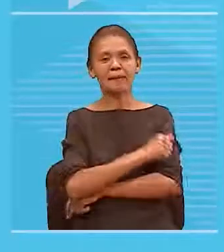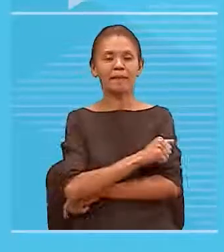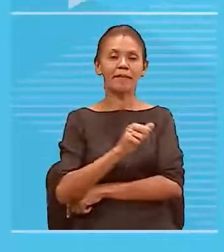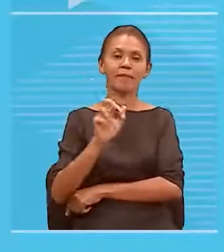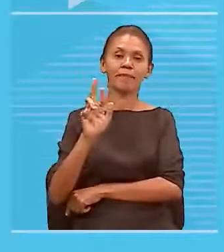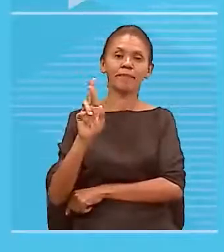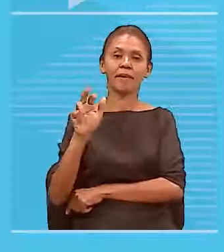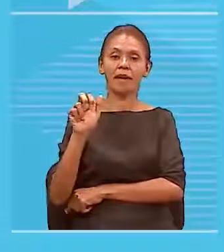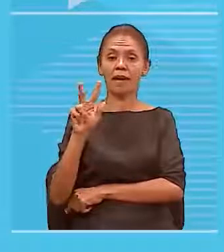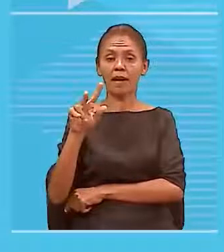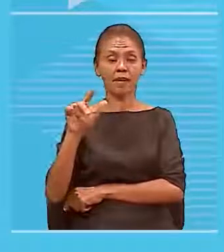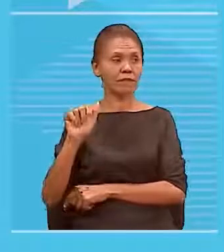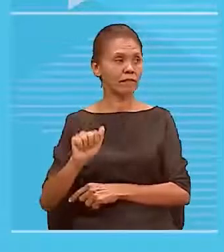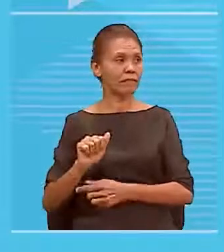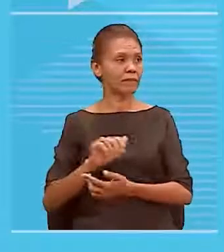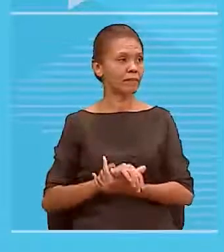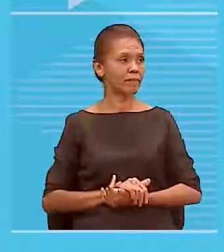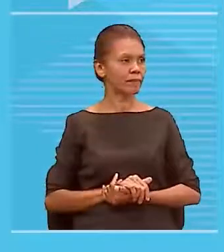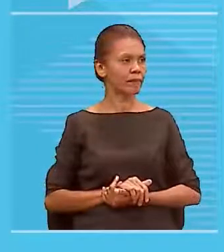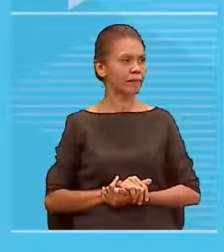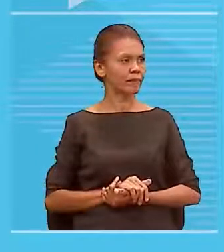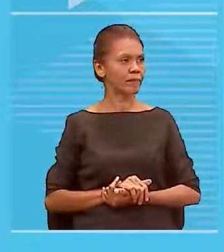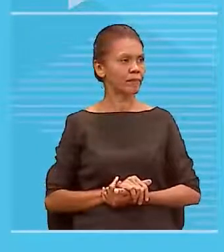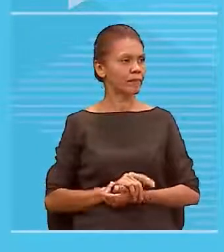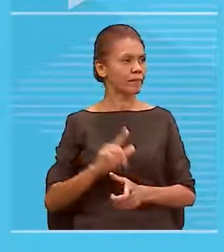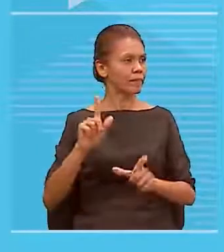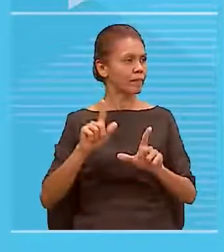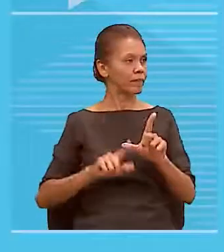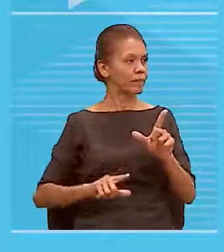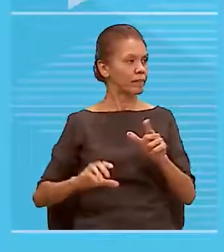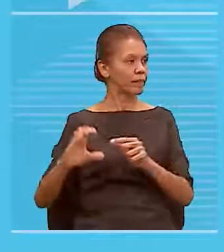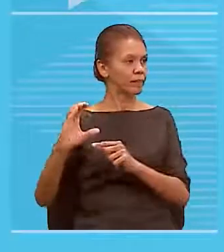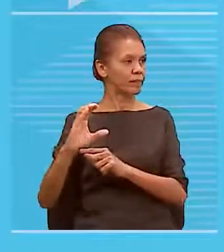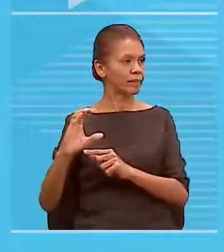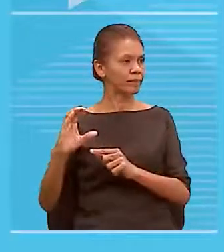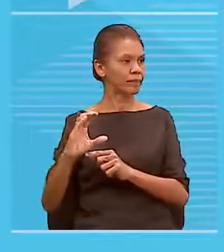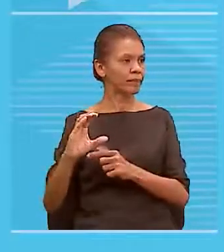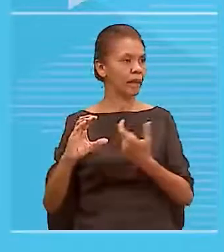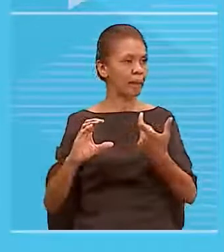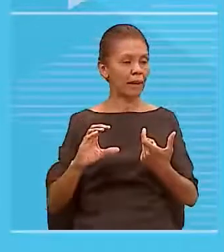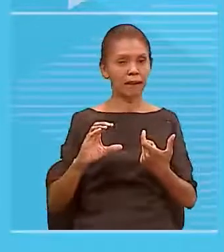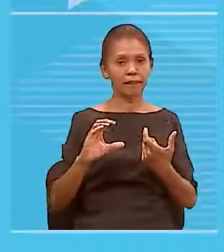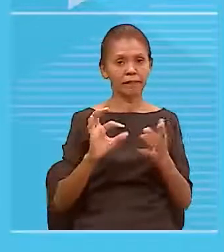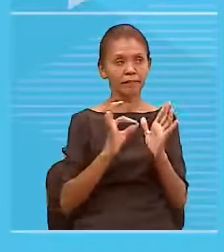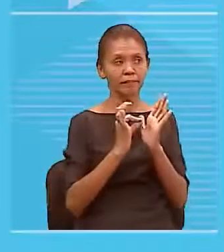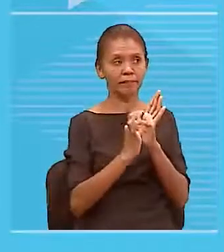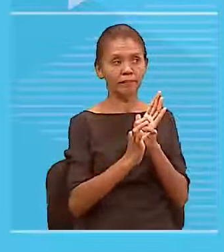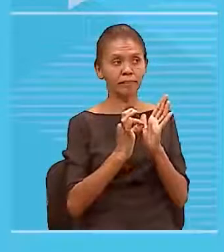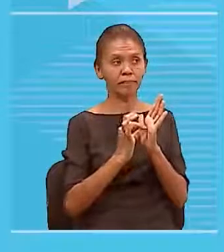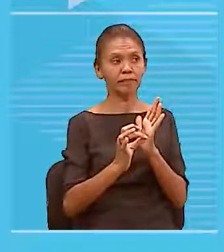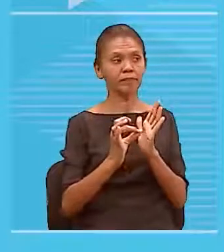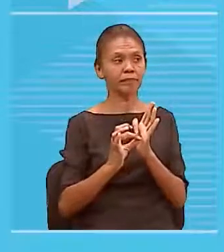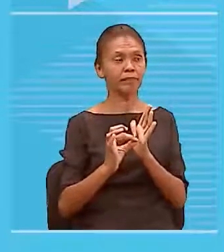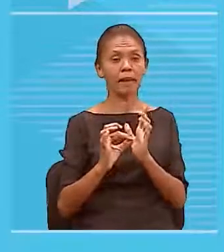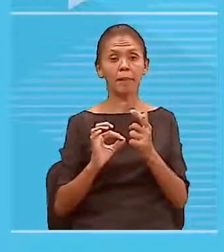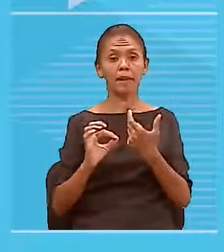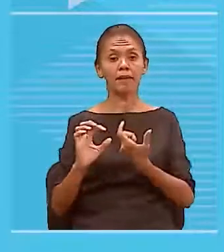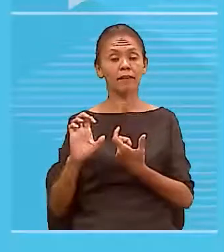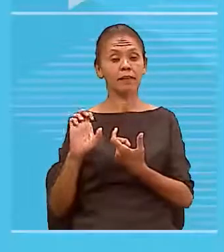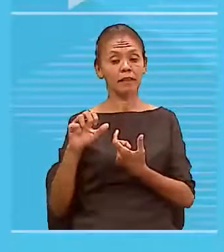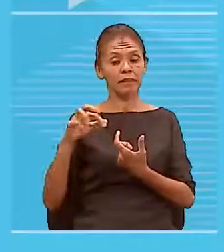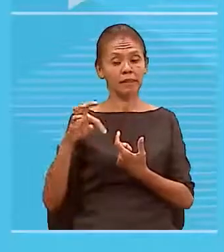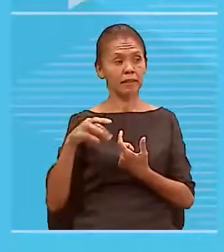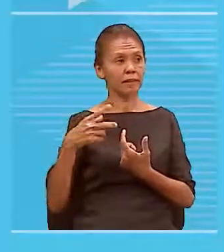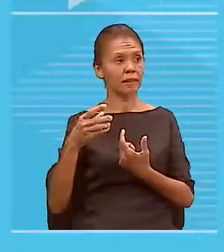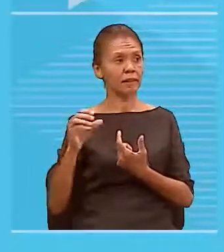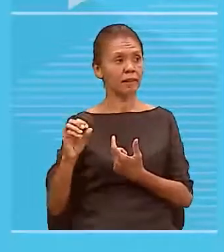A expressão grifada então montei uma mini academia